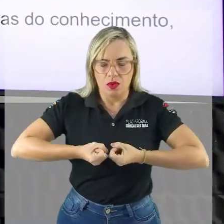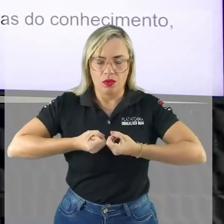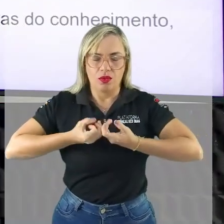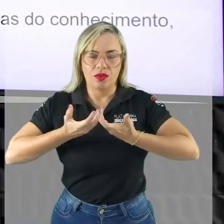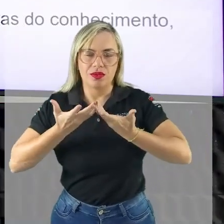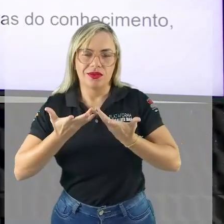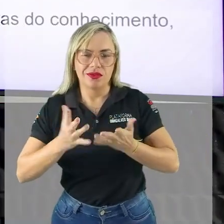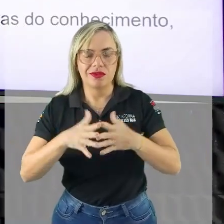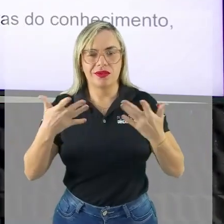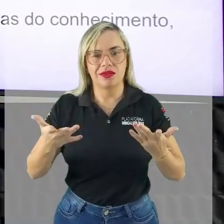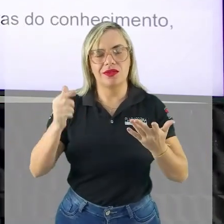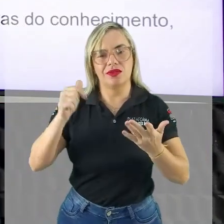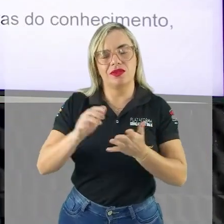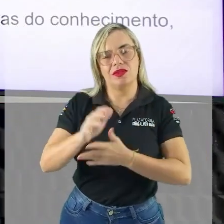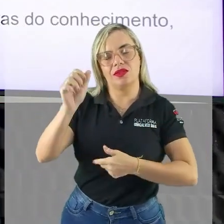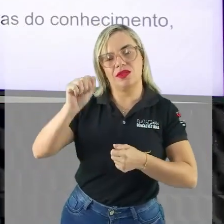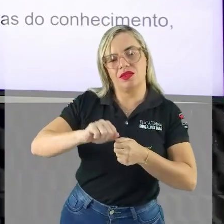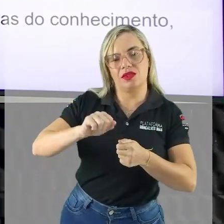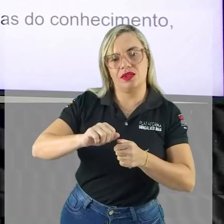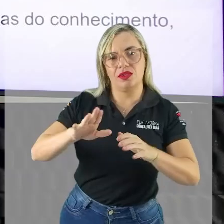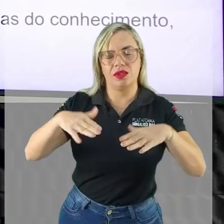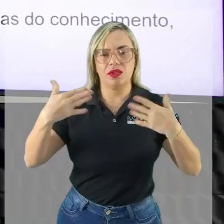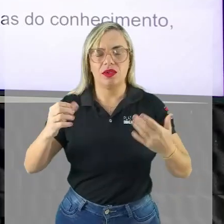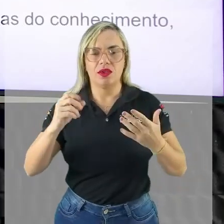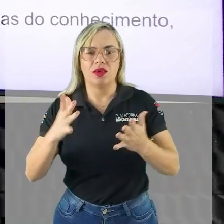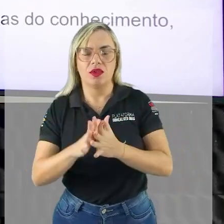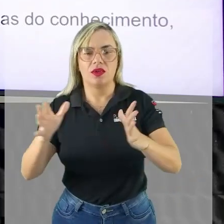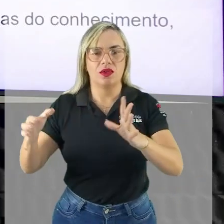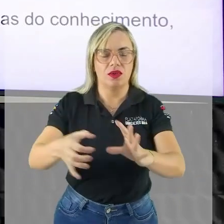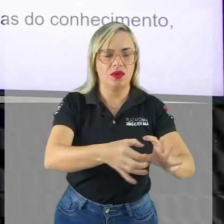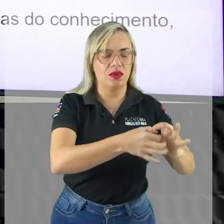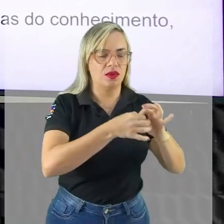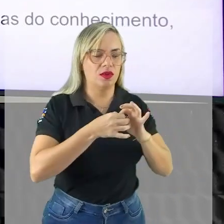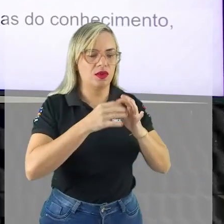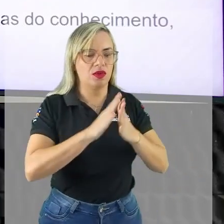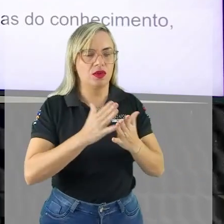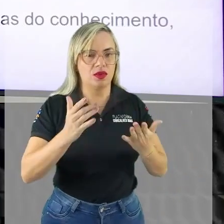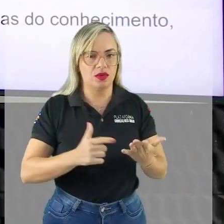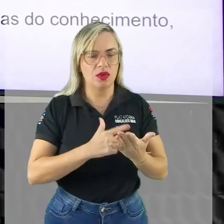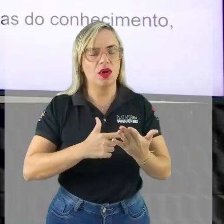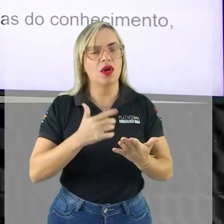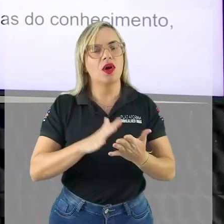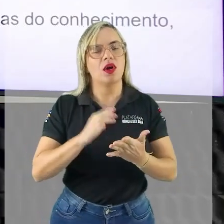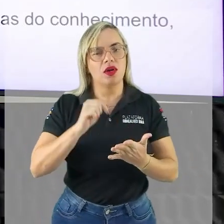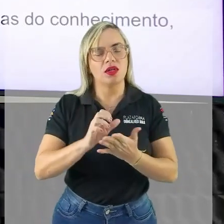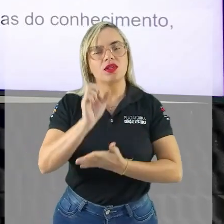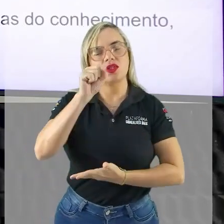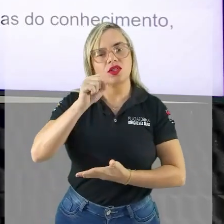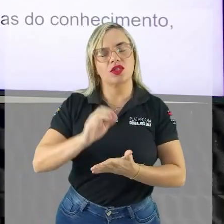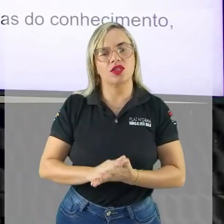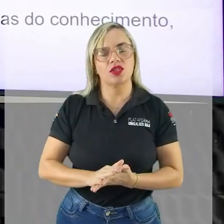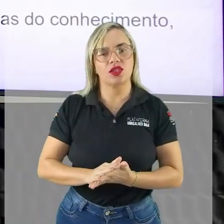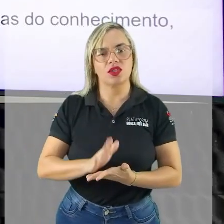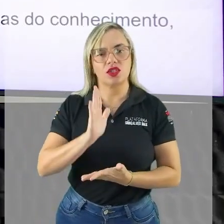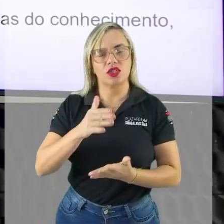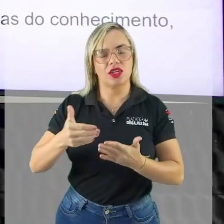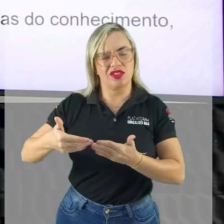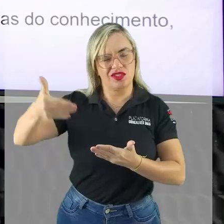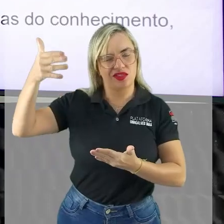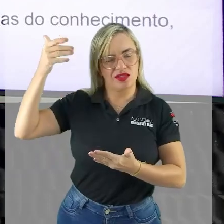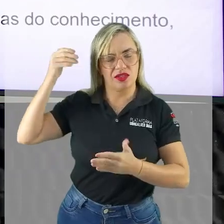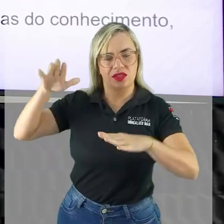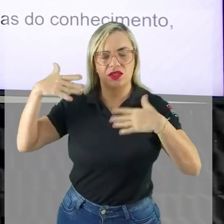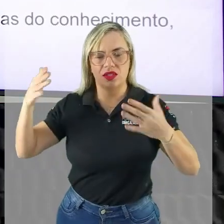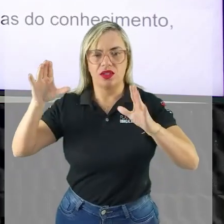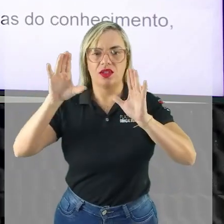poesias, remontam ou se conectam a obras já produzidas. Há esse